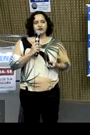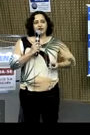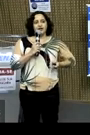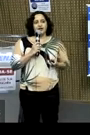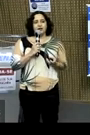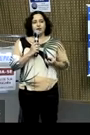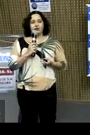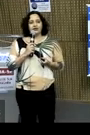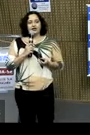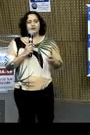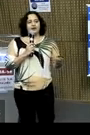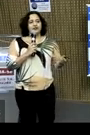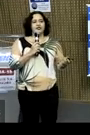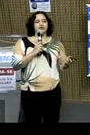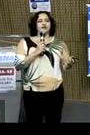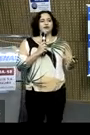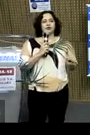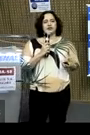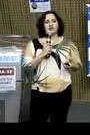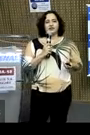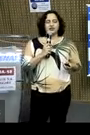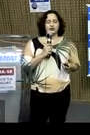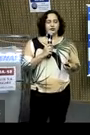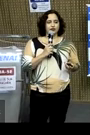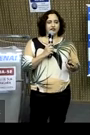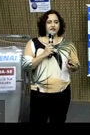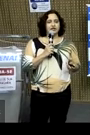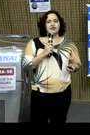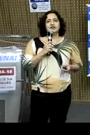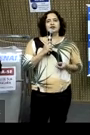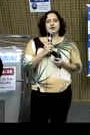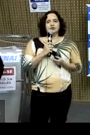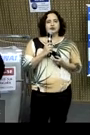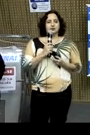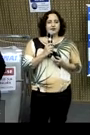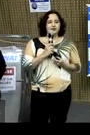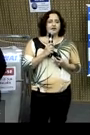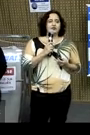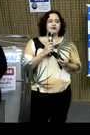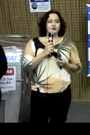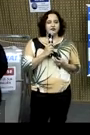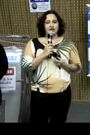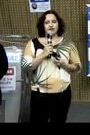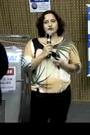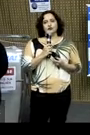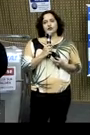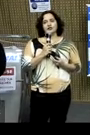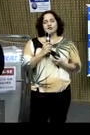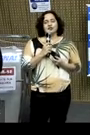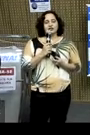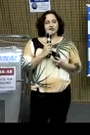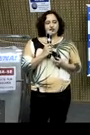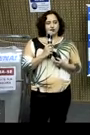claro é o apoio da parte da doutora Dalva, que é ginecologista, que no período de pandemia assumiu os casos